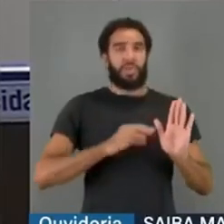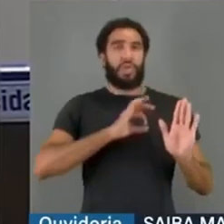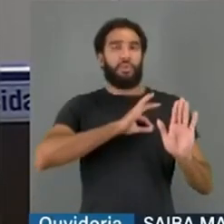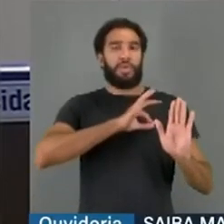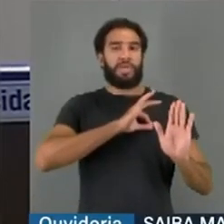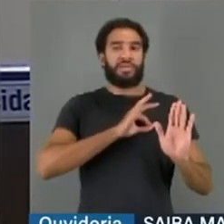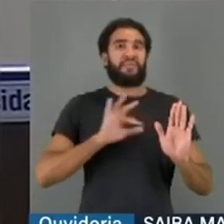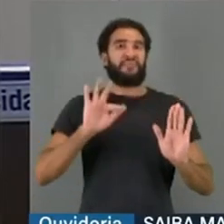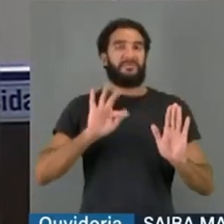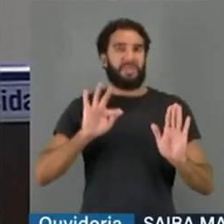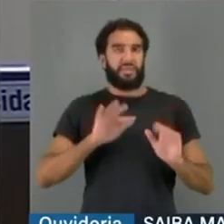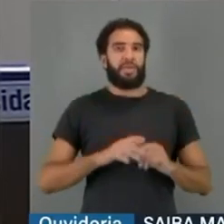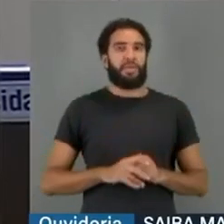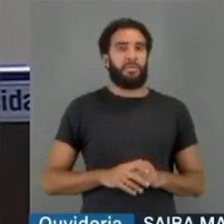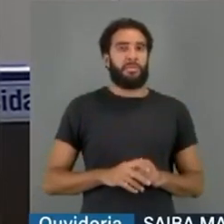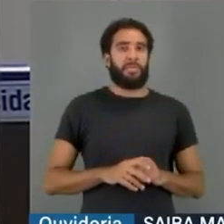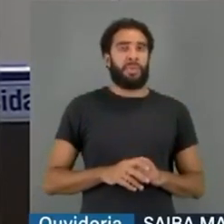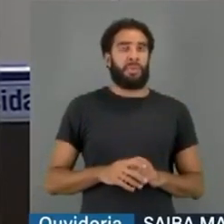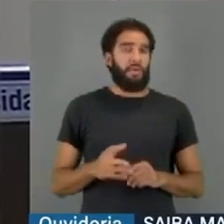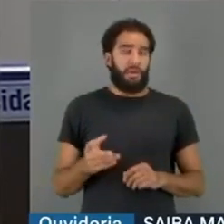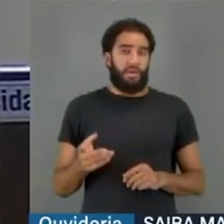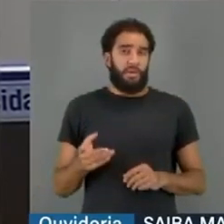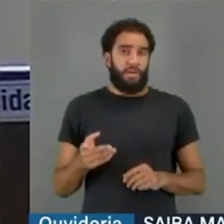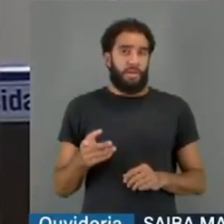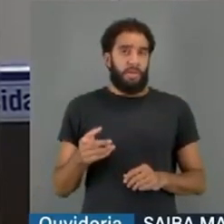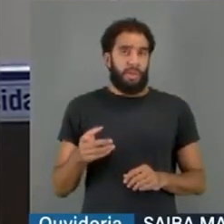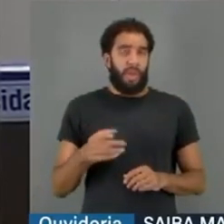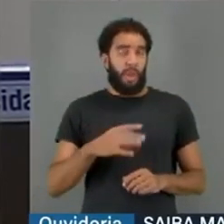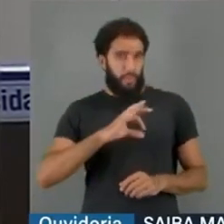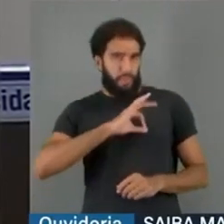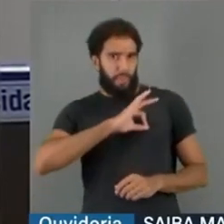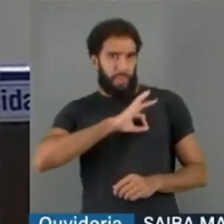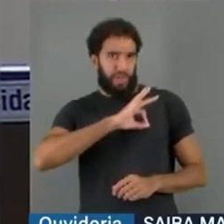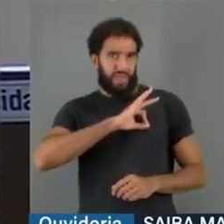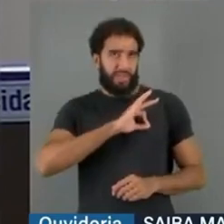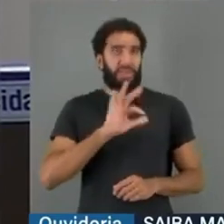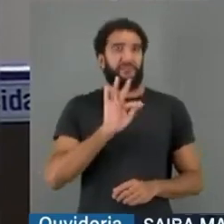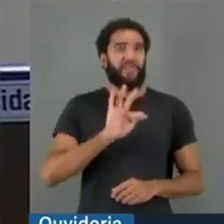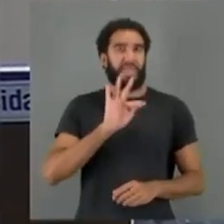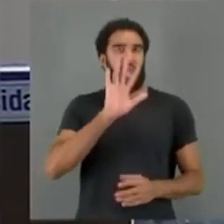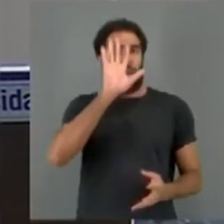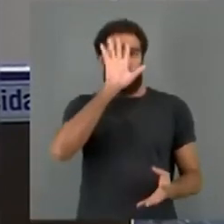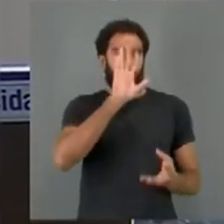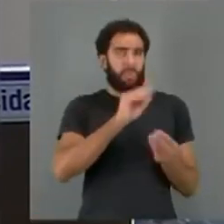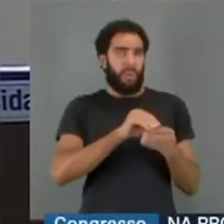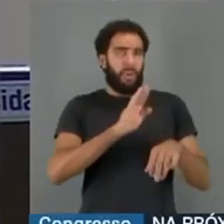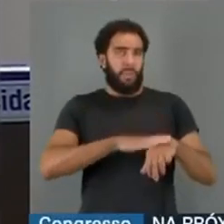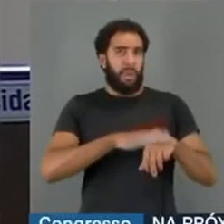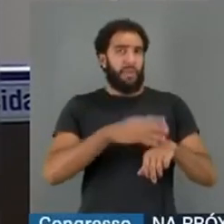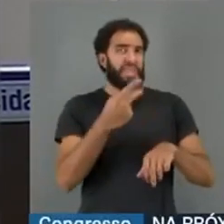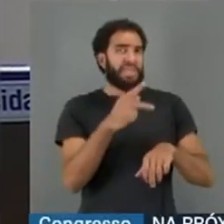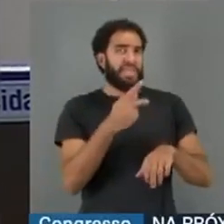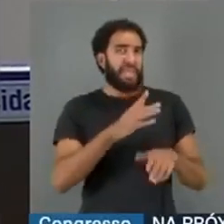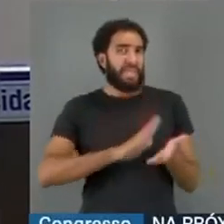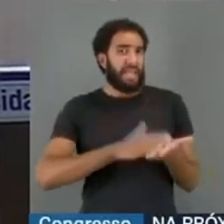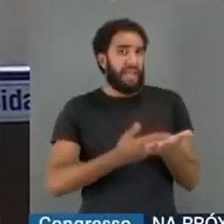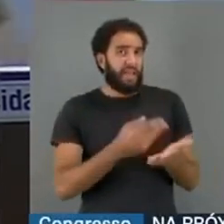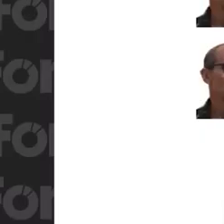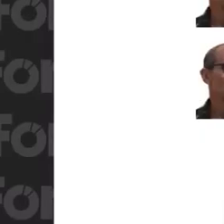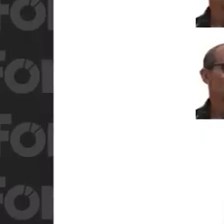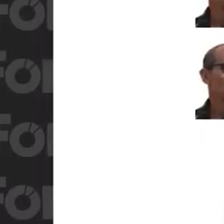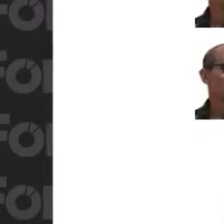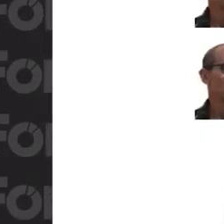Em 21 de dezembro de 2022, o coronel Lawande soube que não haveria ordem de